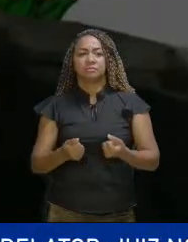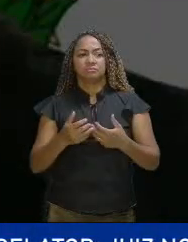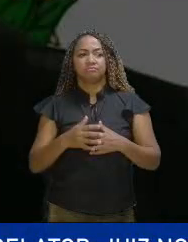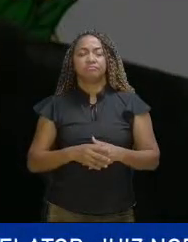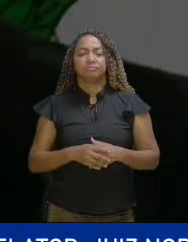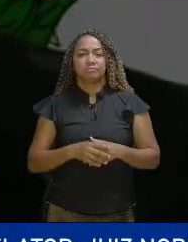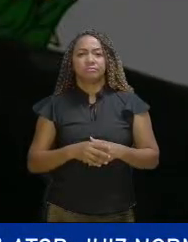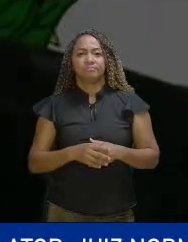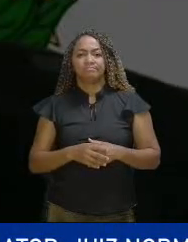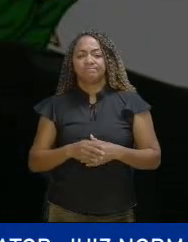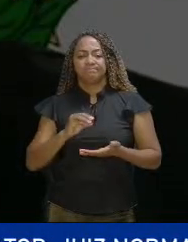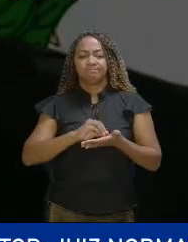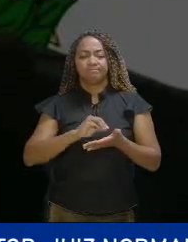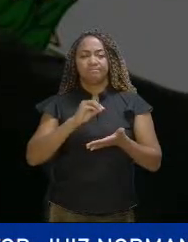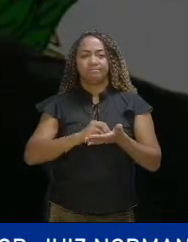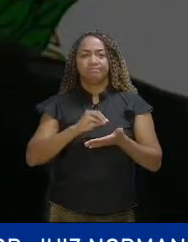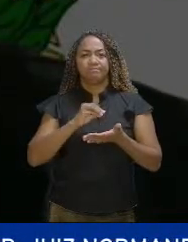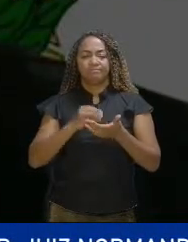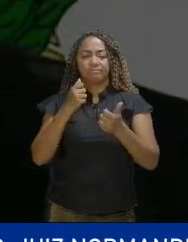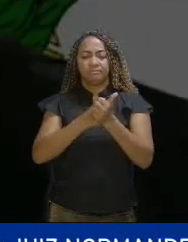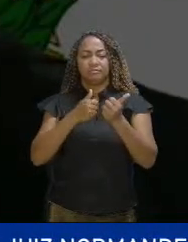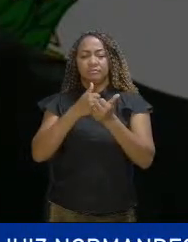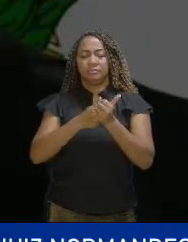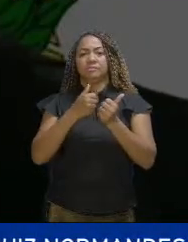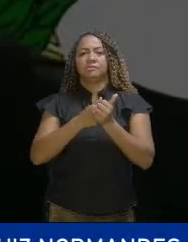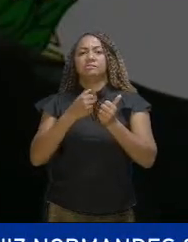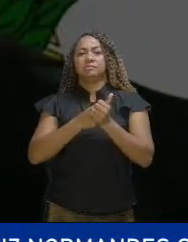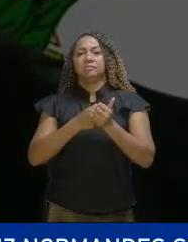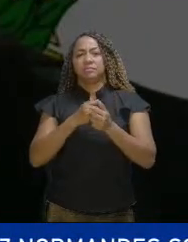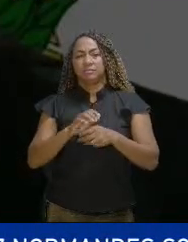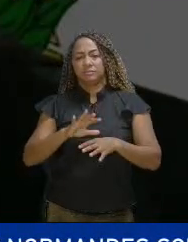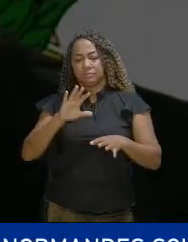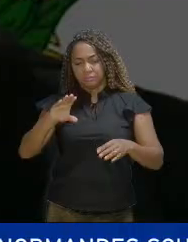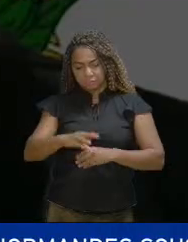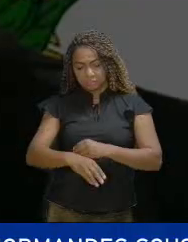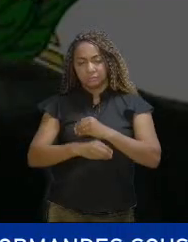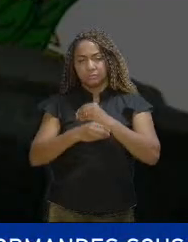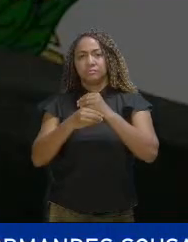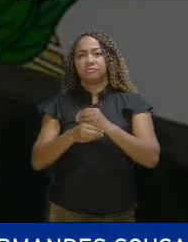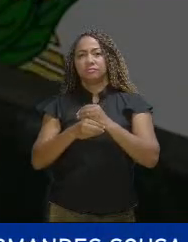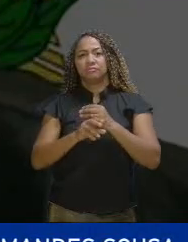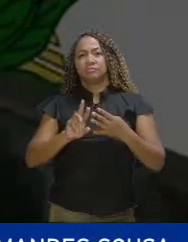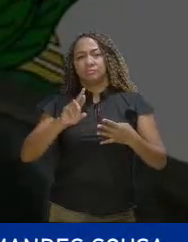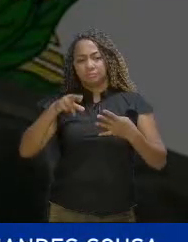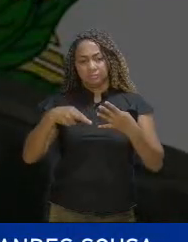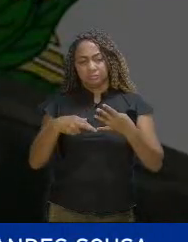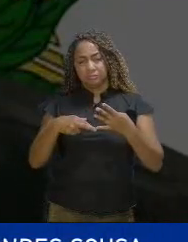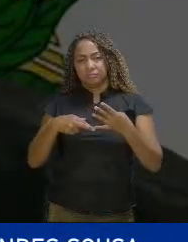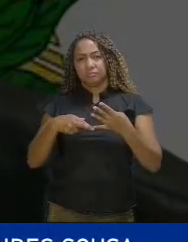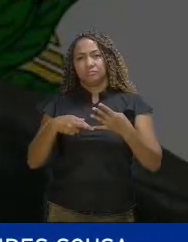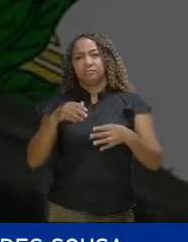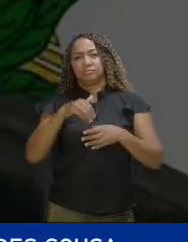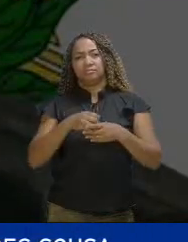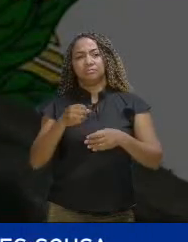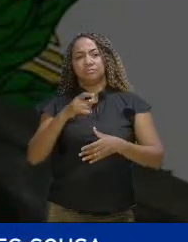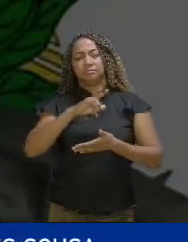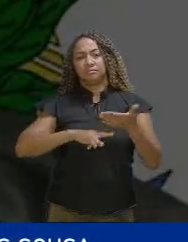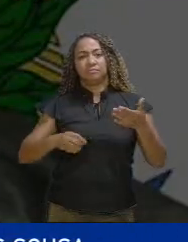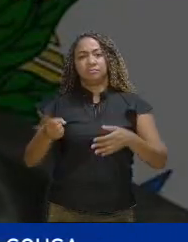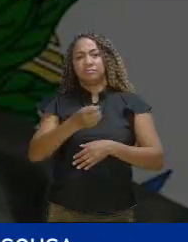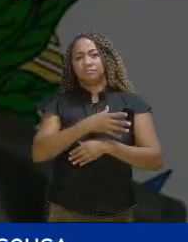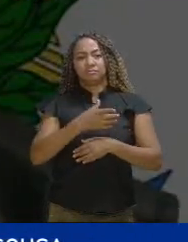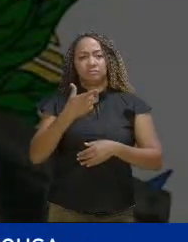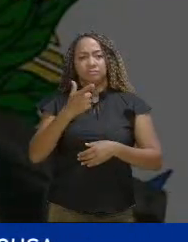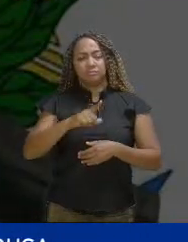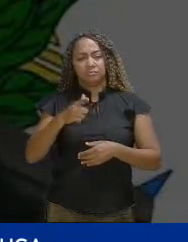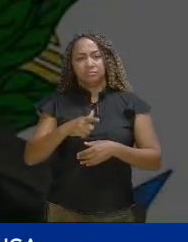insuficiente. A tentativa de reapresentar ou complementar em sede recursal sob o rótulo de documentos novos não encontra